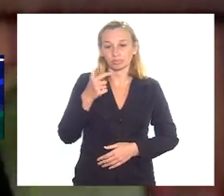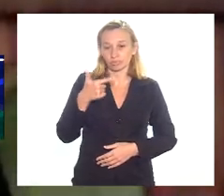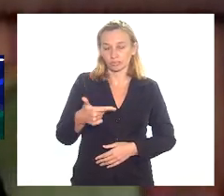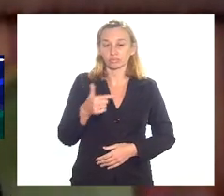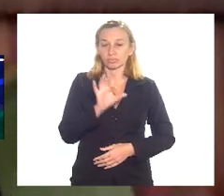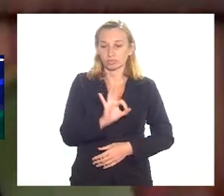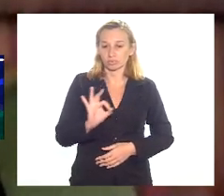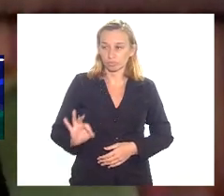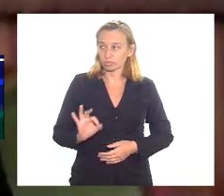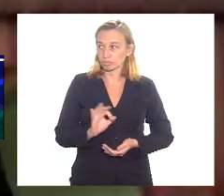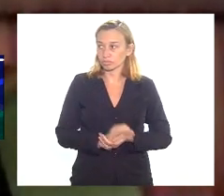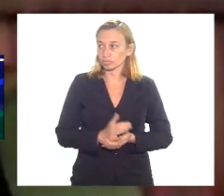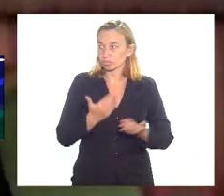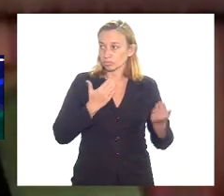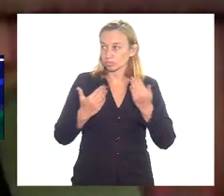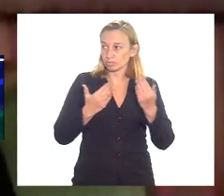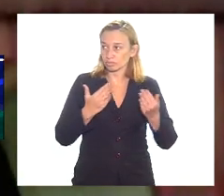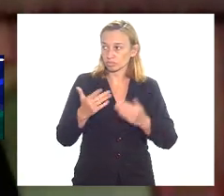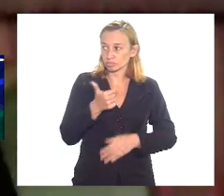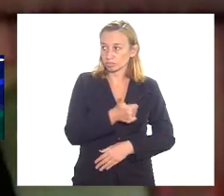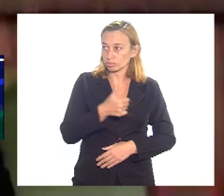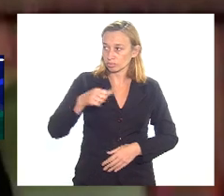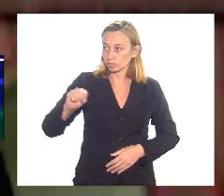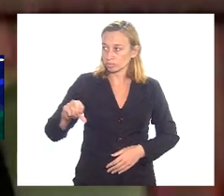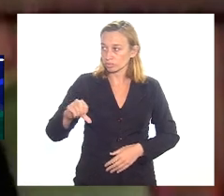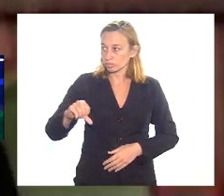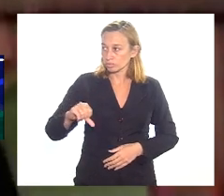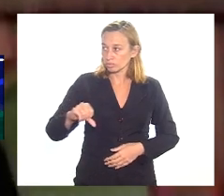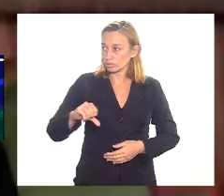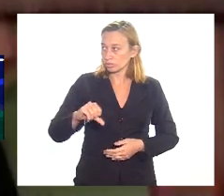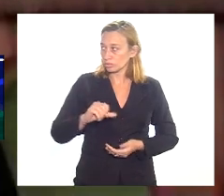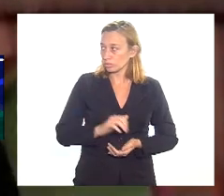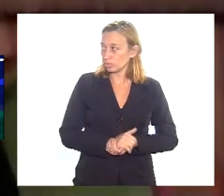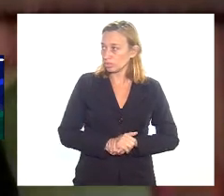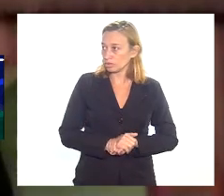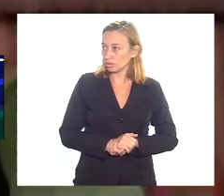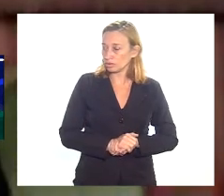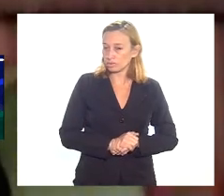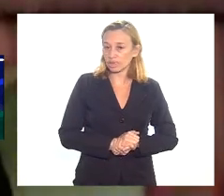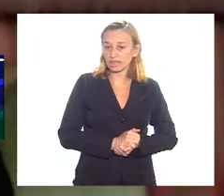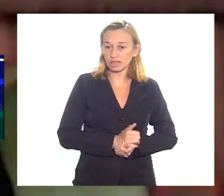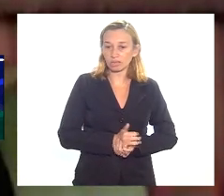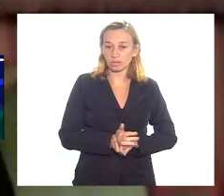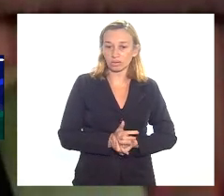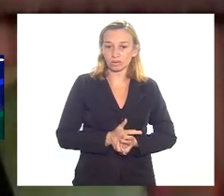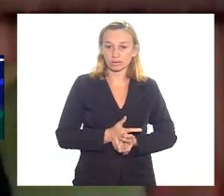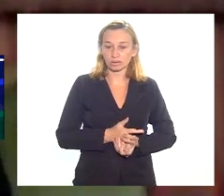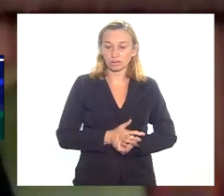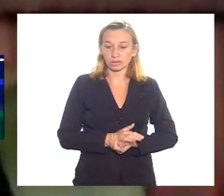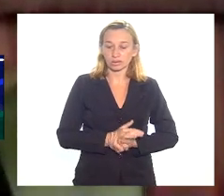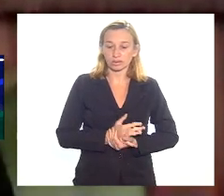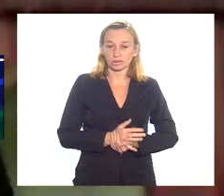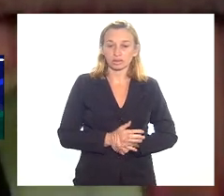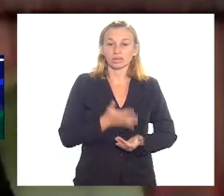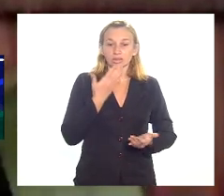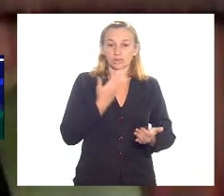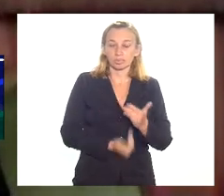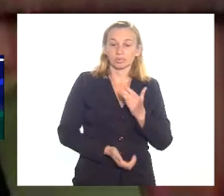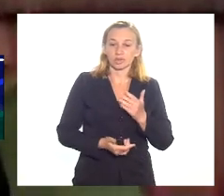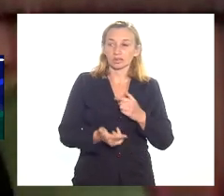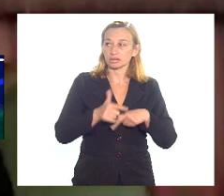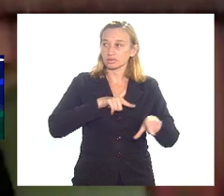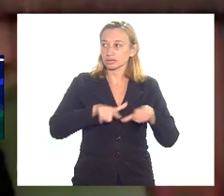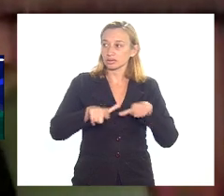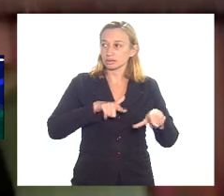24,2% na comparação com 2019, ficou em segundo lugar a perda de postos de